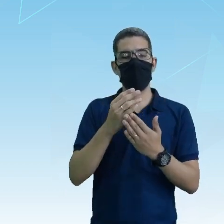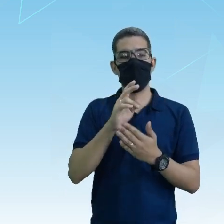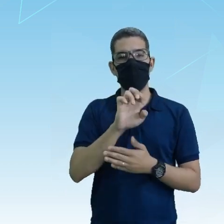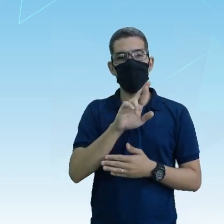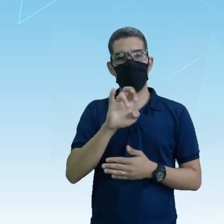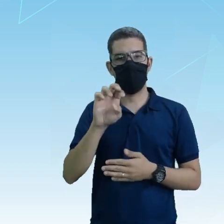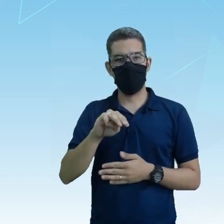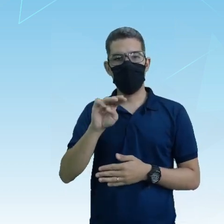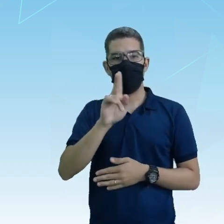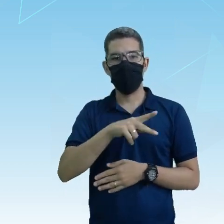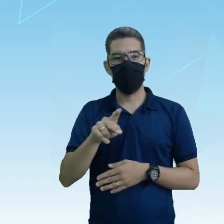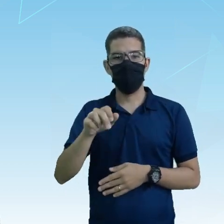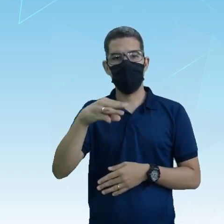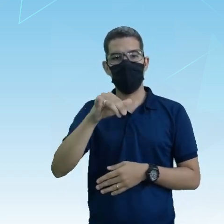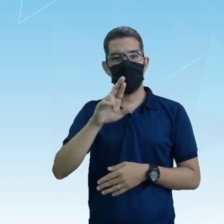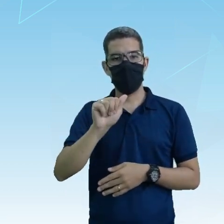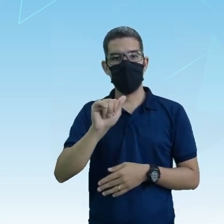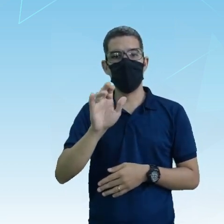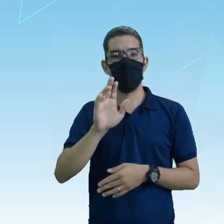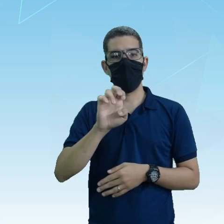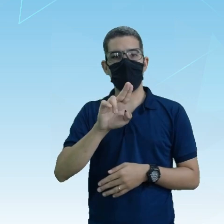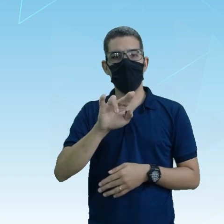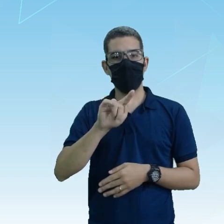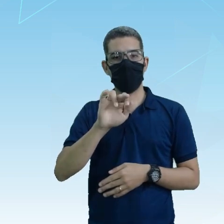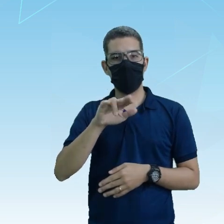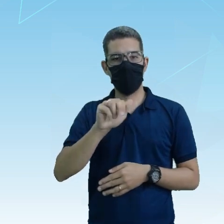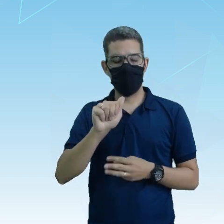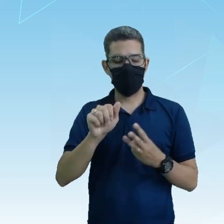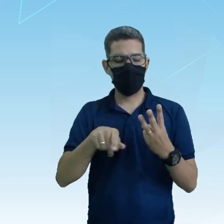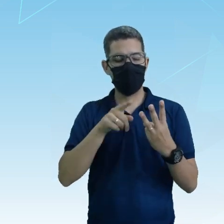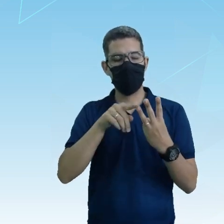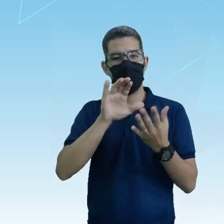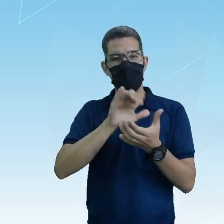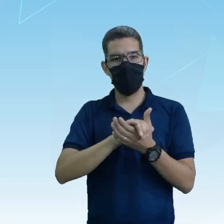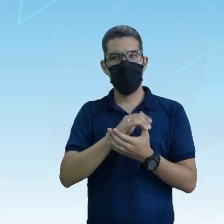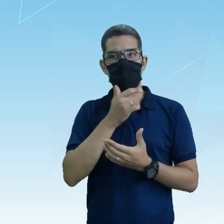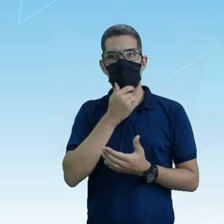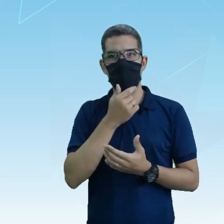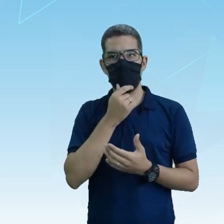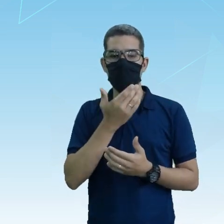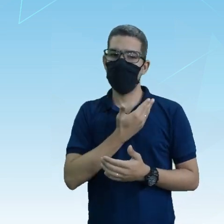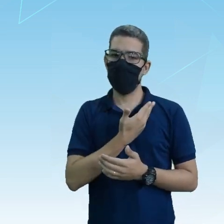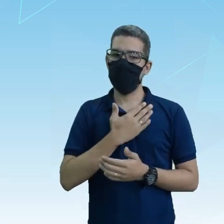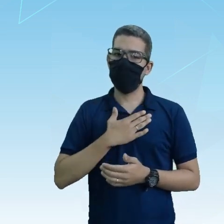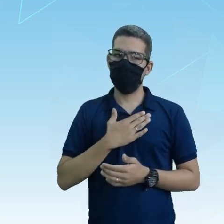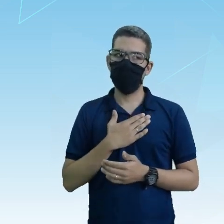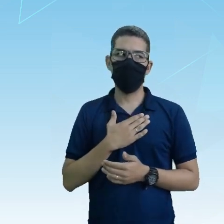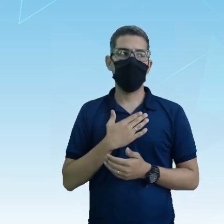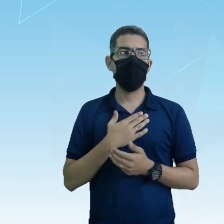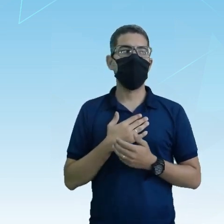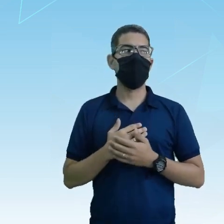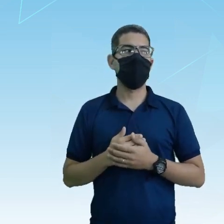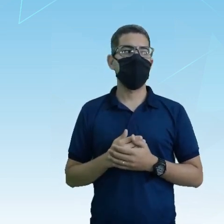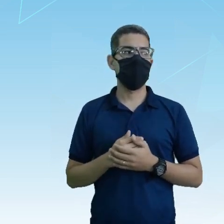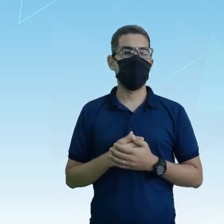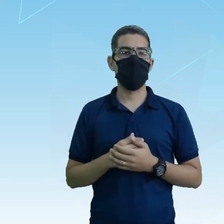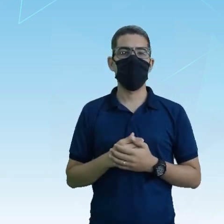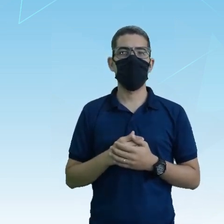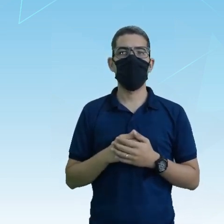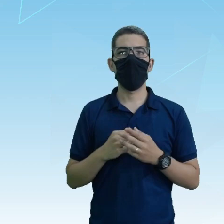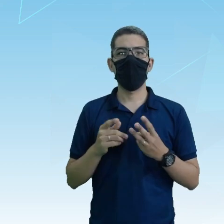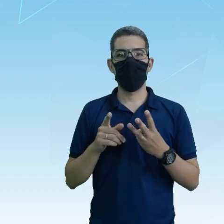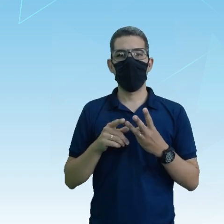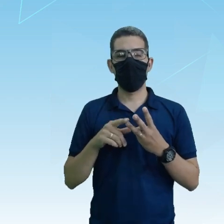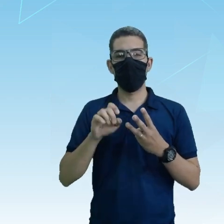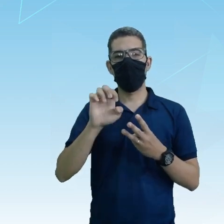professora Maria Eugênia, e o professor Davi Ribeiro, que é o seu esposo, tá? Ambos meus amigos, brigadão pela força, é do EREM lá